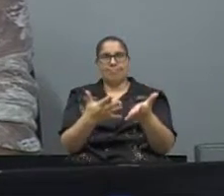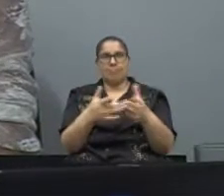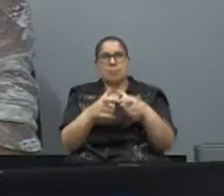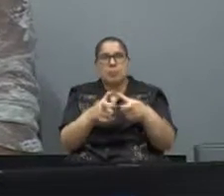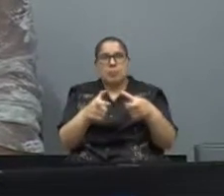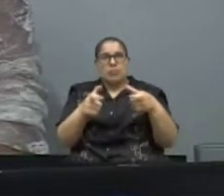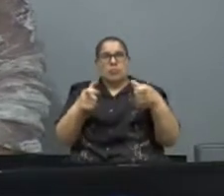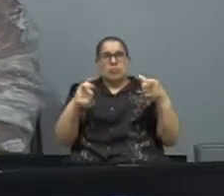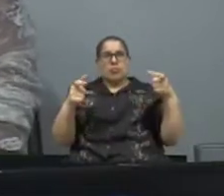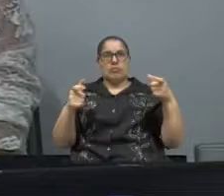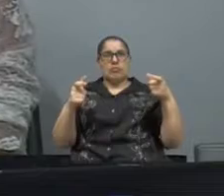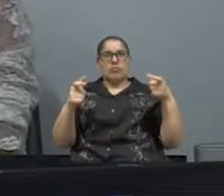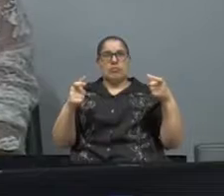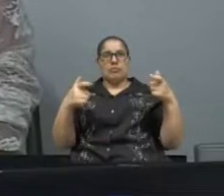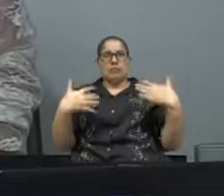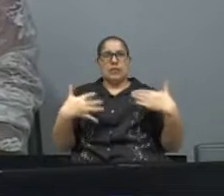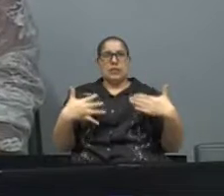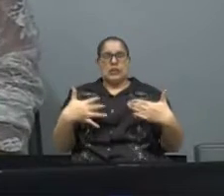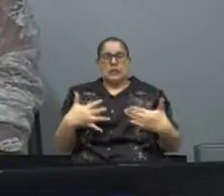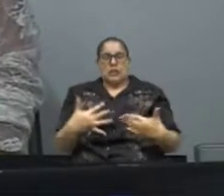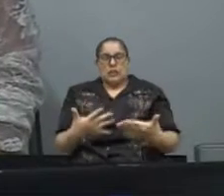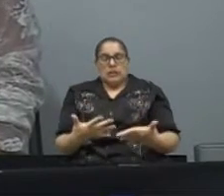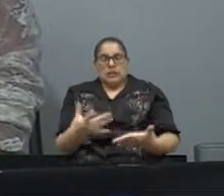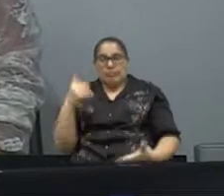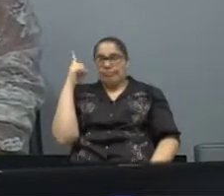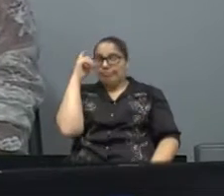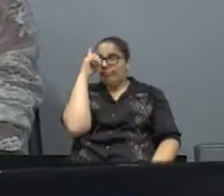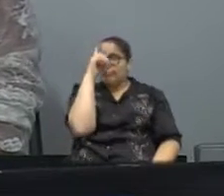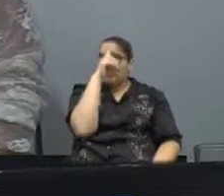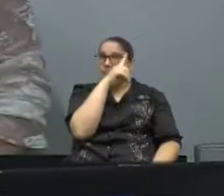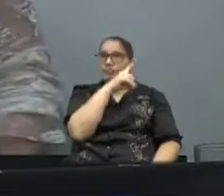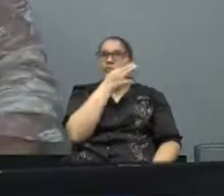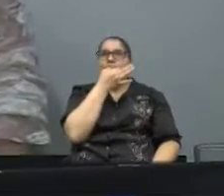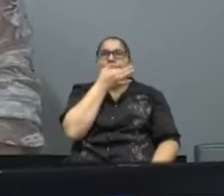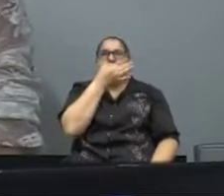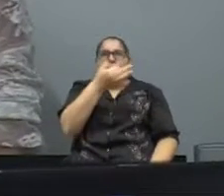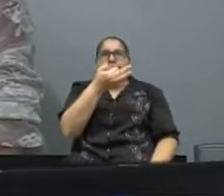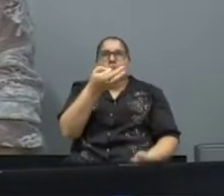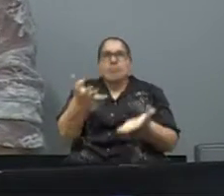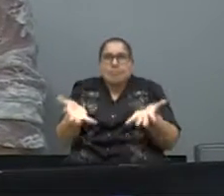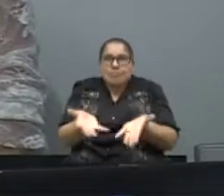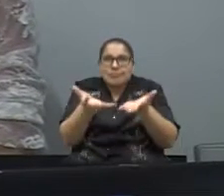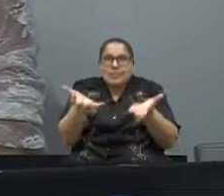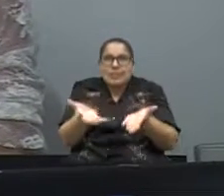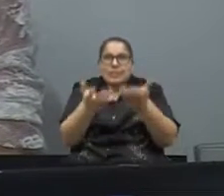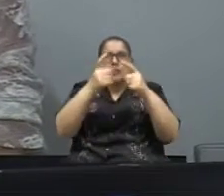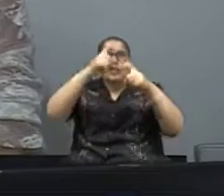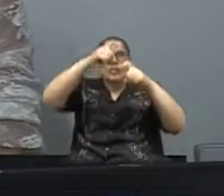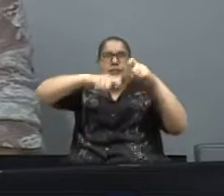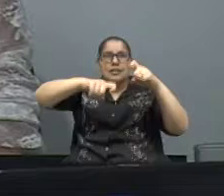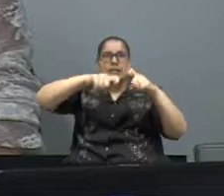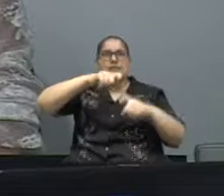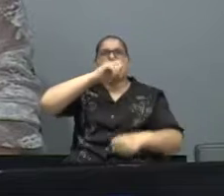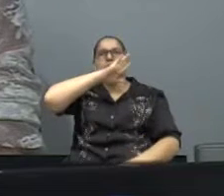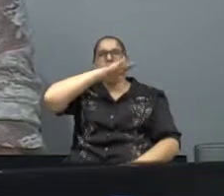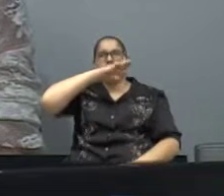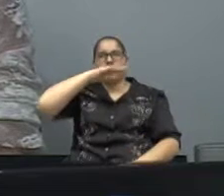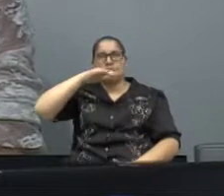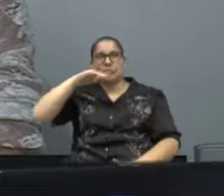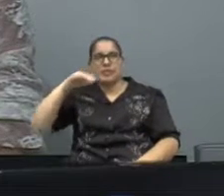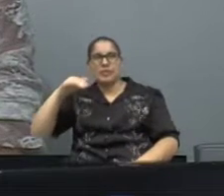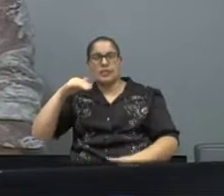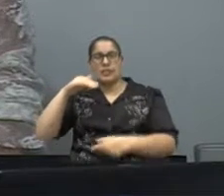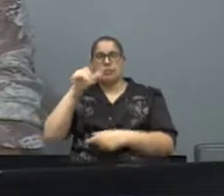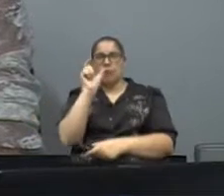E eu fico até difícil de comentar. A pedofilia é um assunto que me incomoda demais.